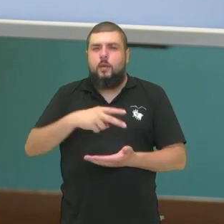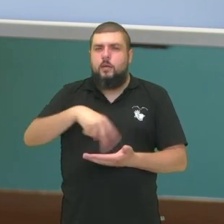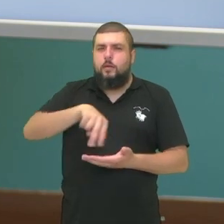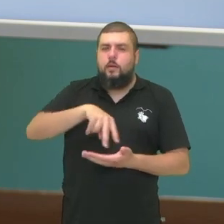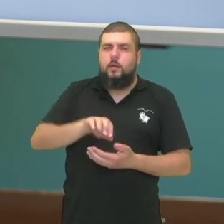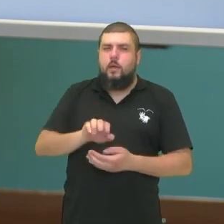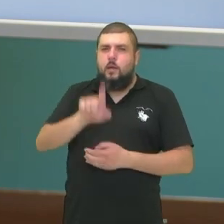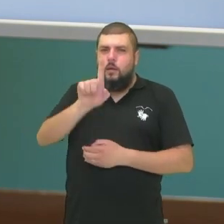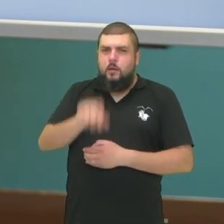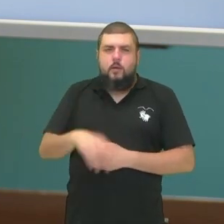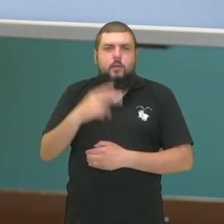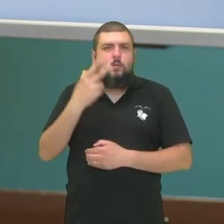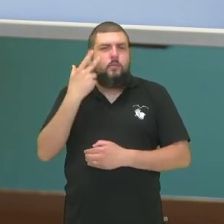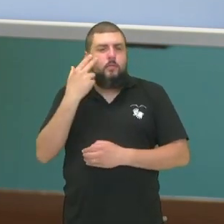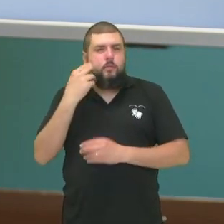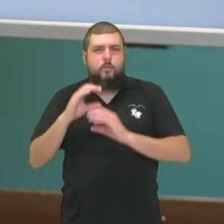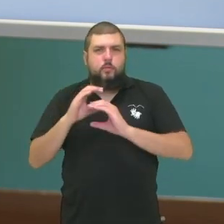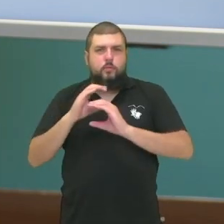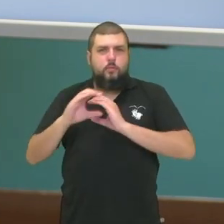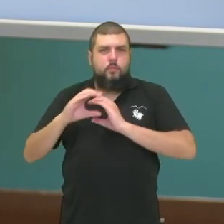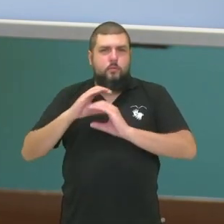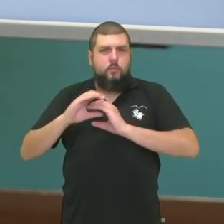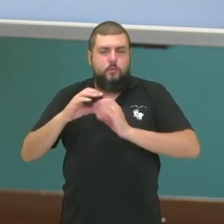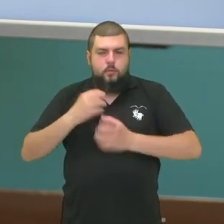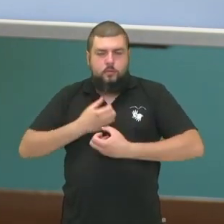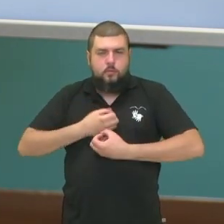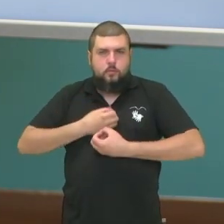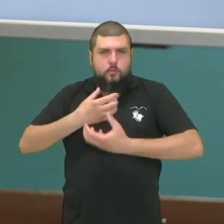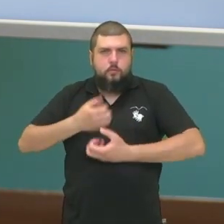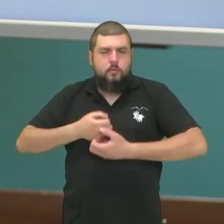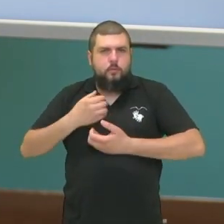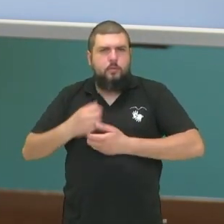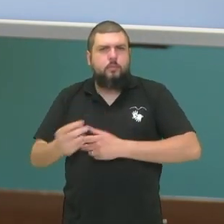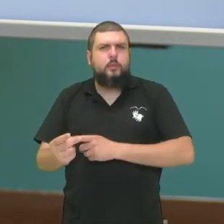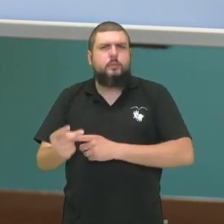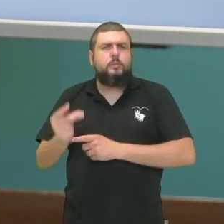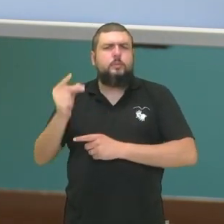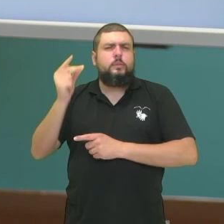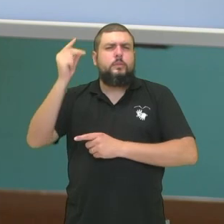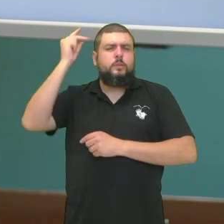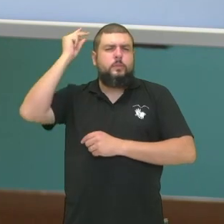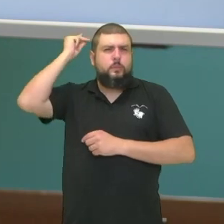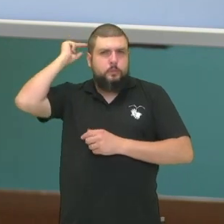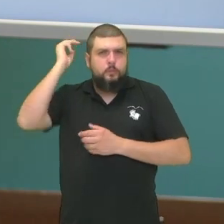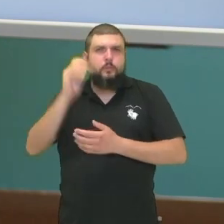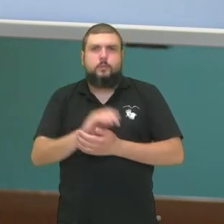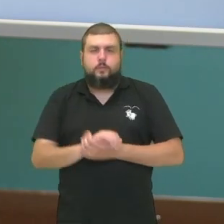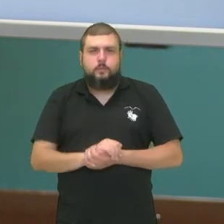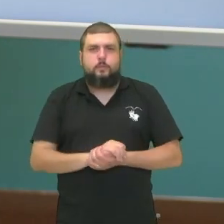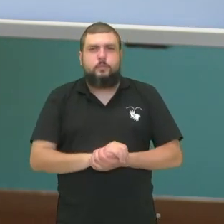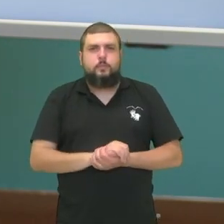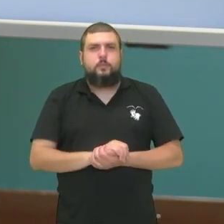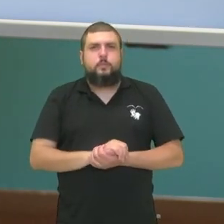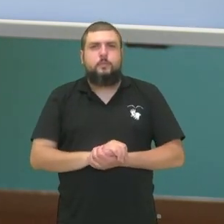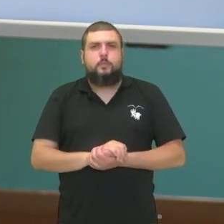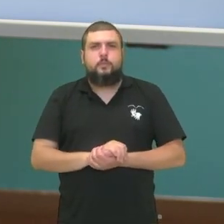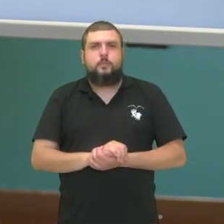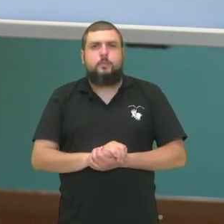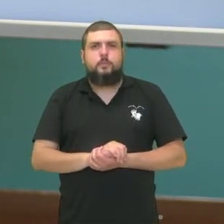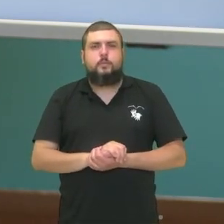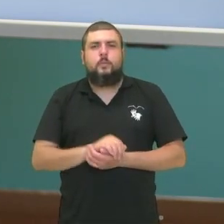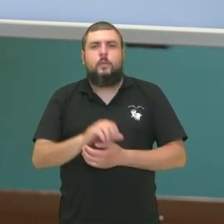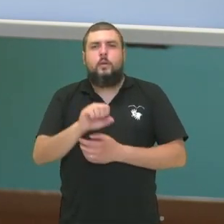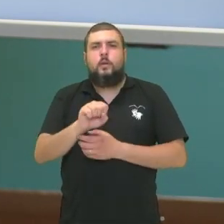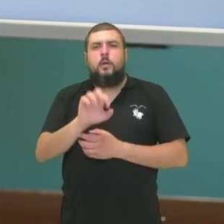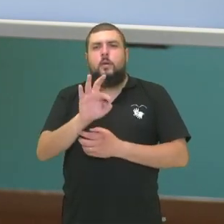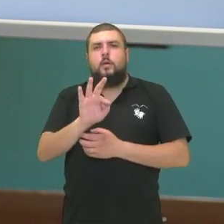de comunicação e expressão humana desde a época mais primitiva da nossa sociedade. Street dance,